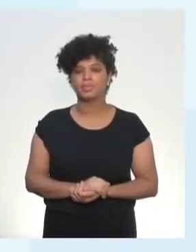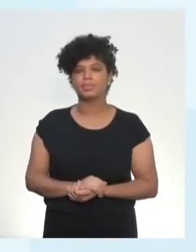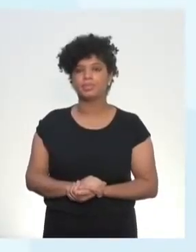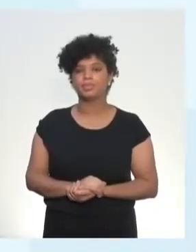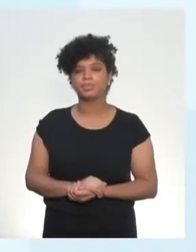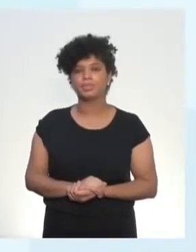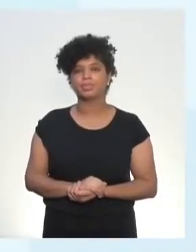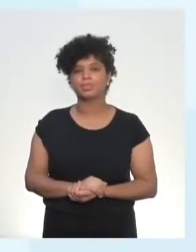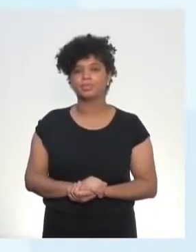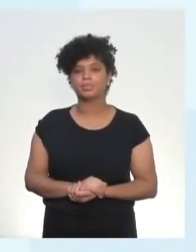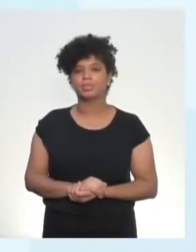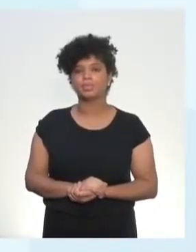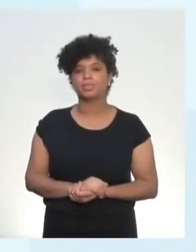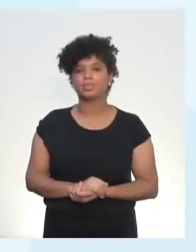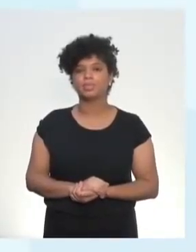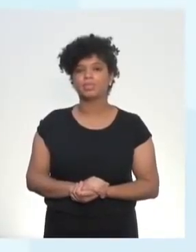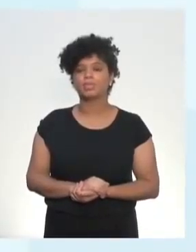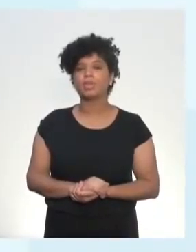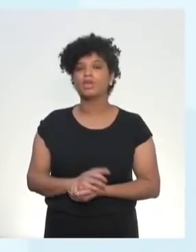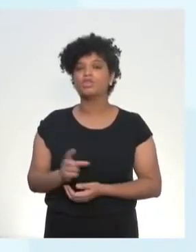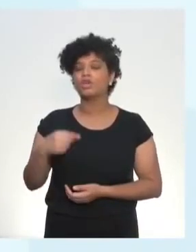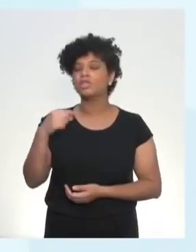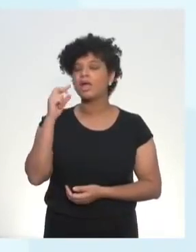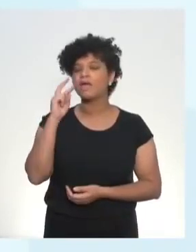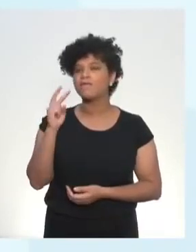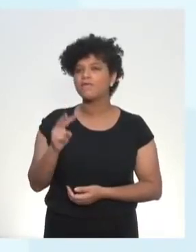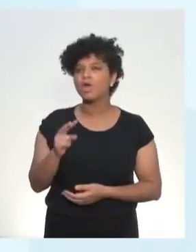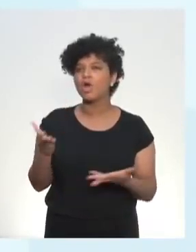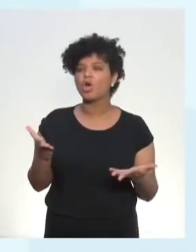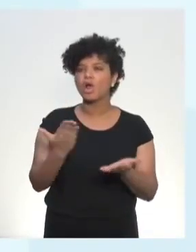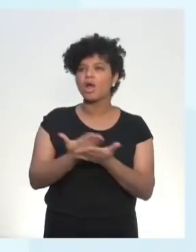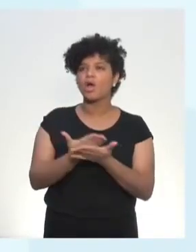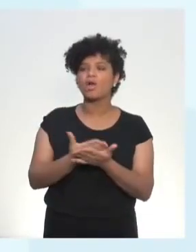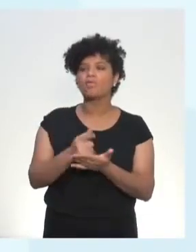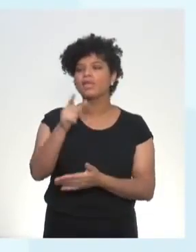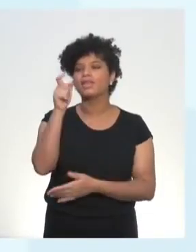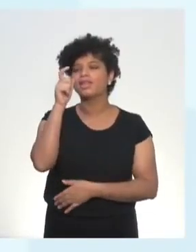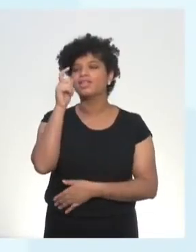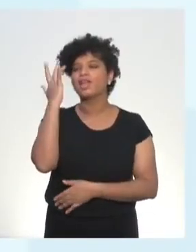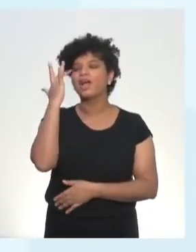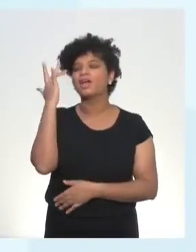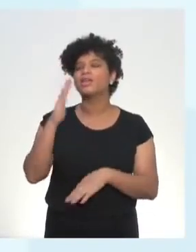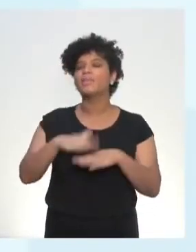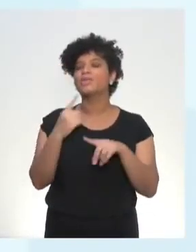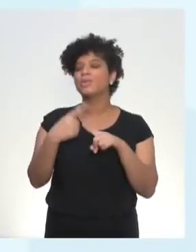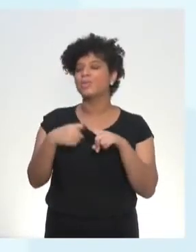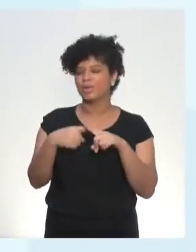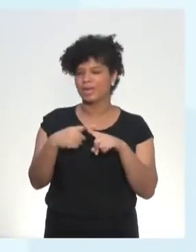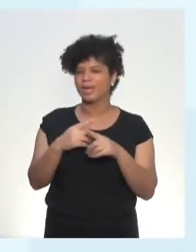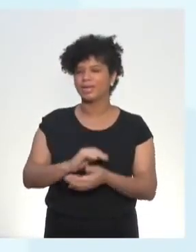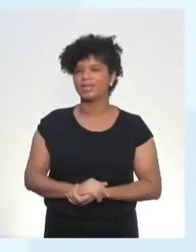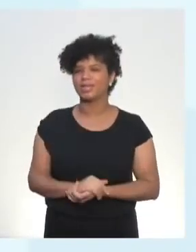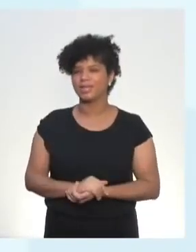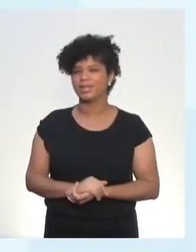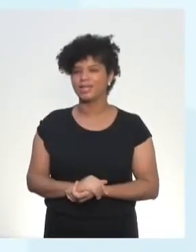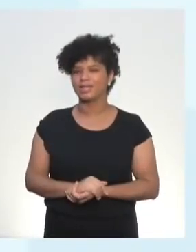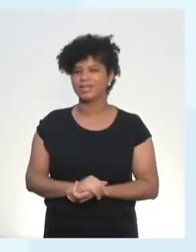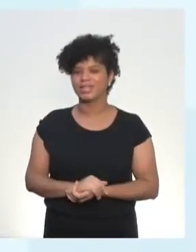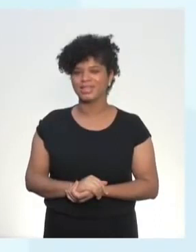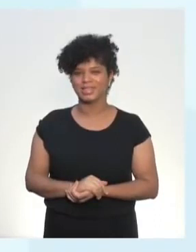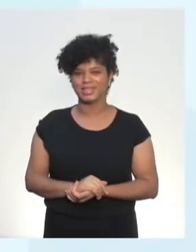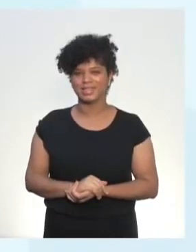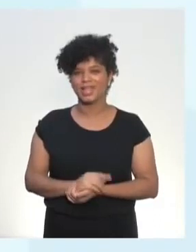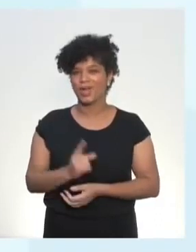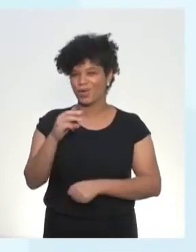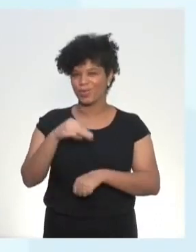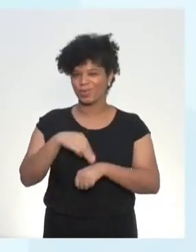most interesting? Quais as previsões que a gente viu na aula de hoje que você acha mais interessante e por quê? Tá? Então, vamos lá. Vou dar para vocês agora